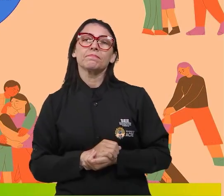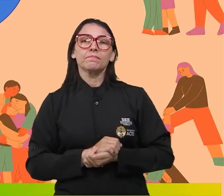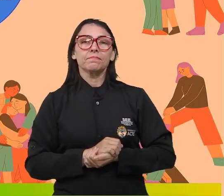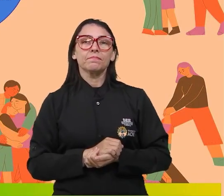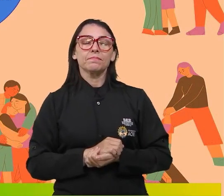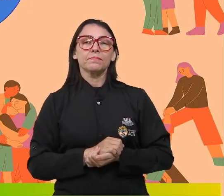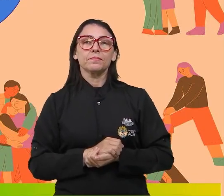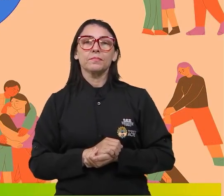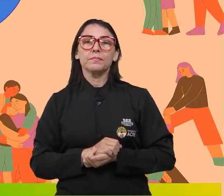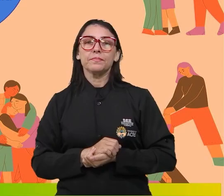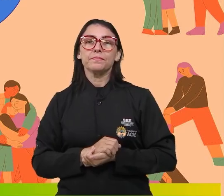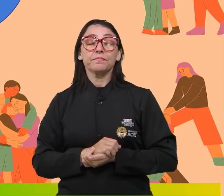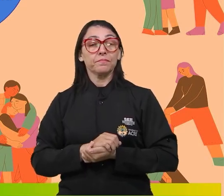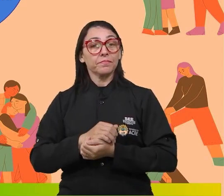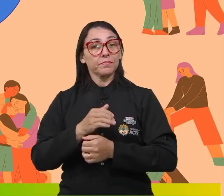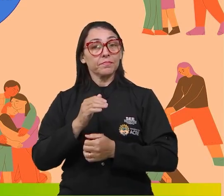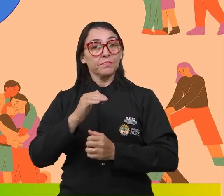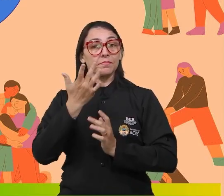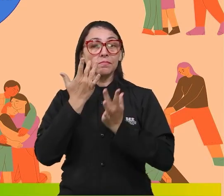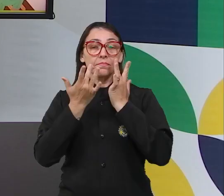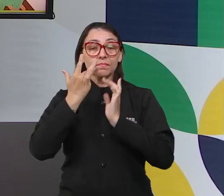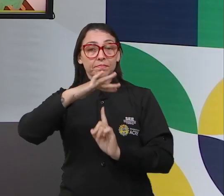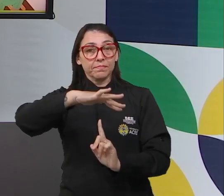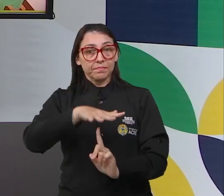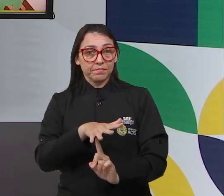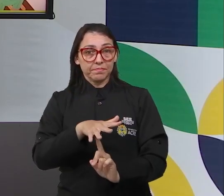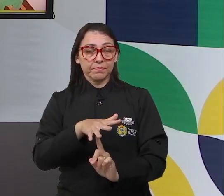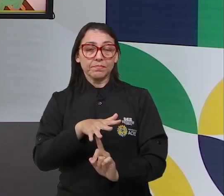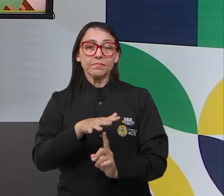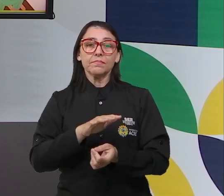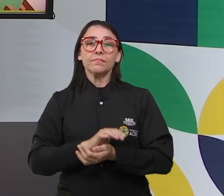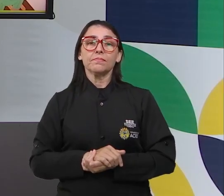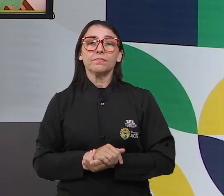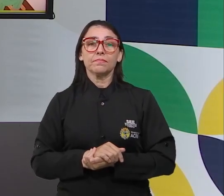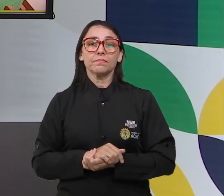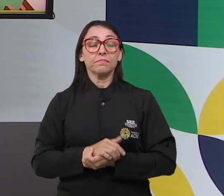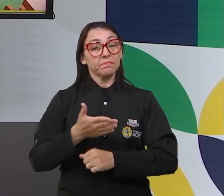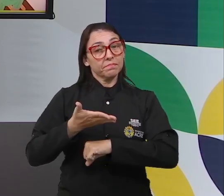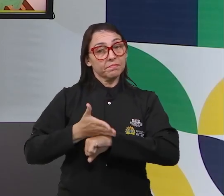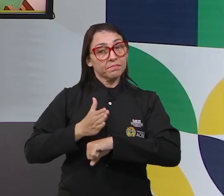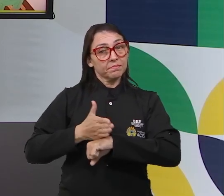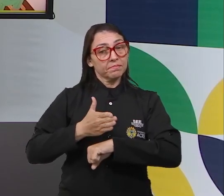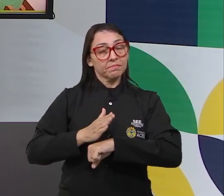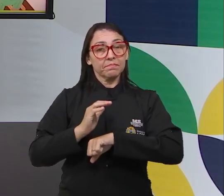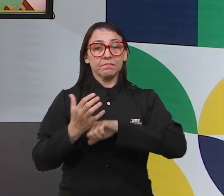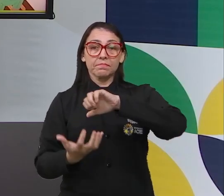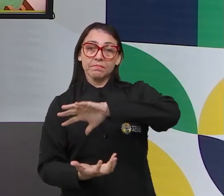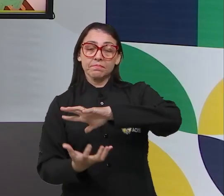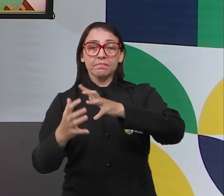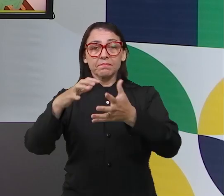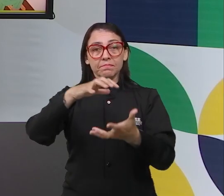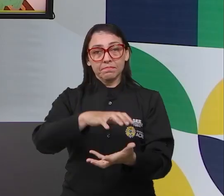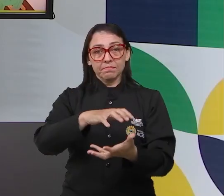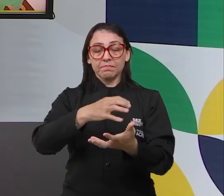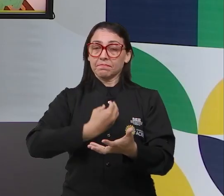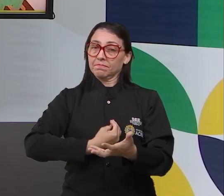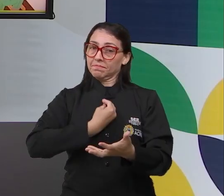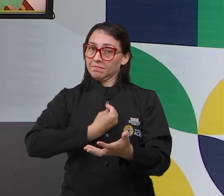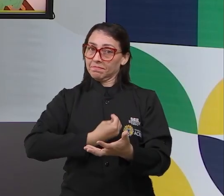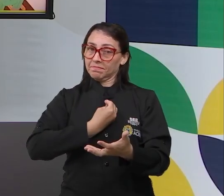real. Então, o teatro do oprimido, né, basicamente é um ensaio para a transformação